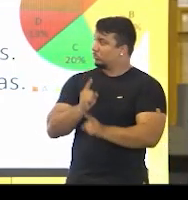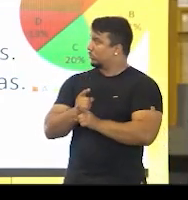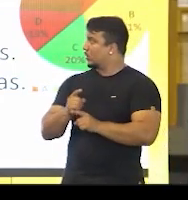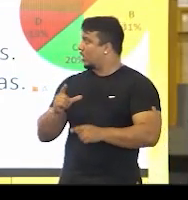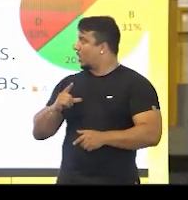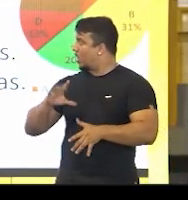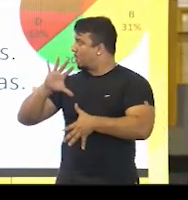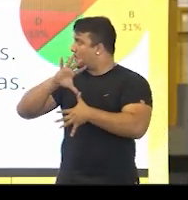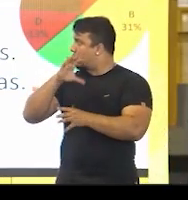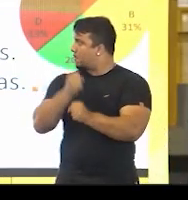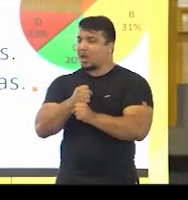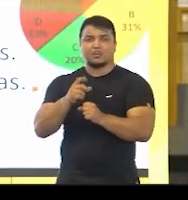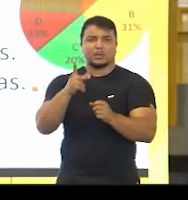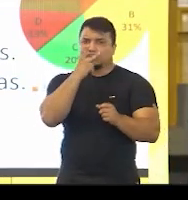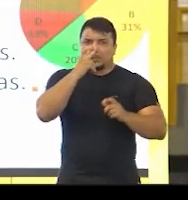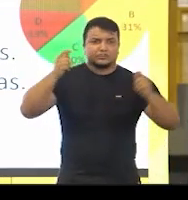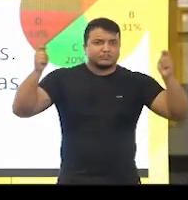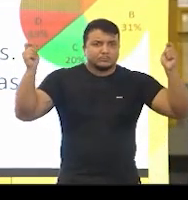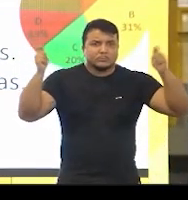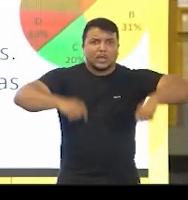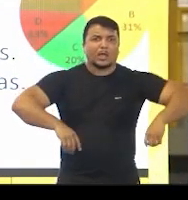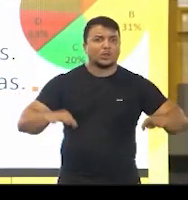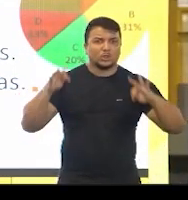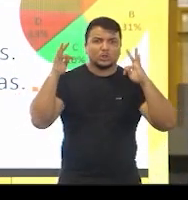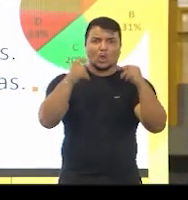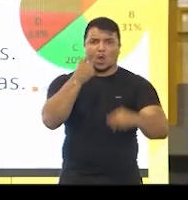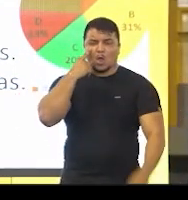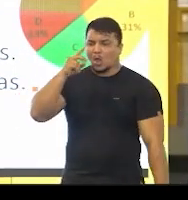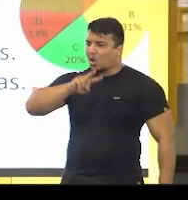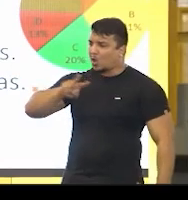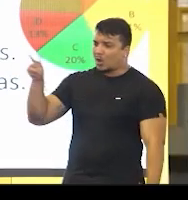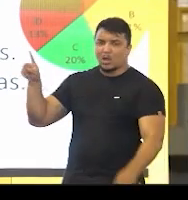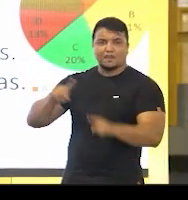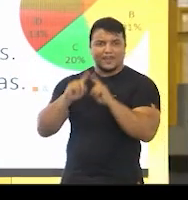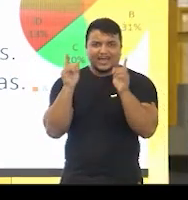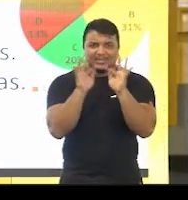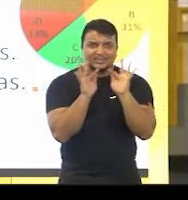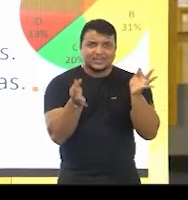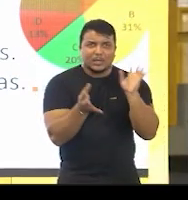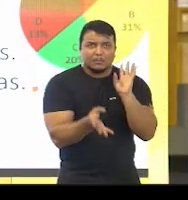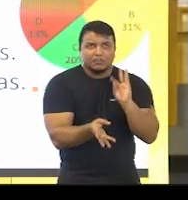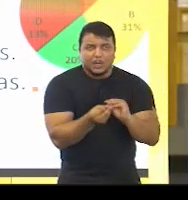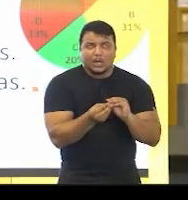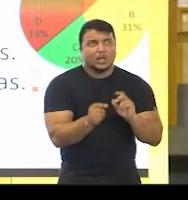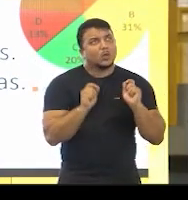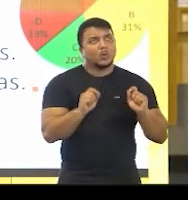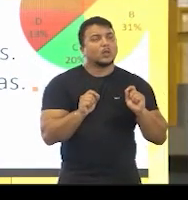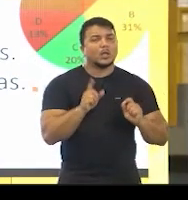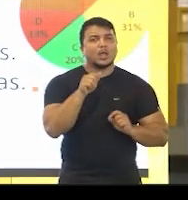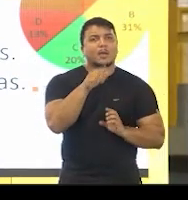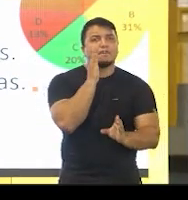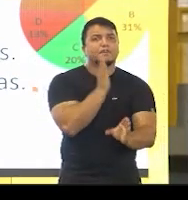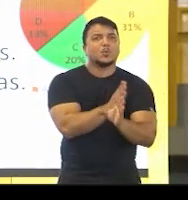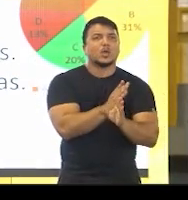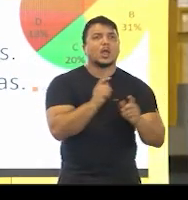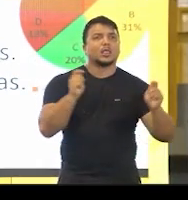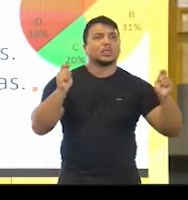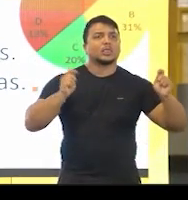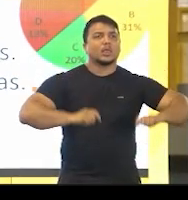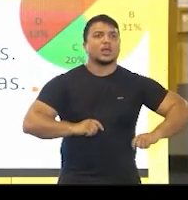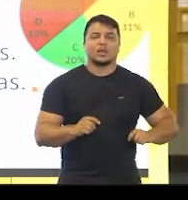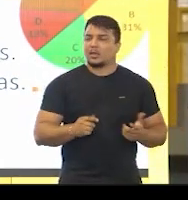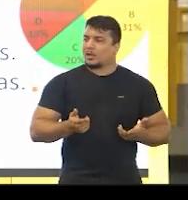é cartografia pura essa habilidade. Mas não é a cartografia pura